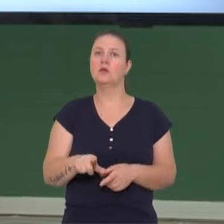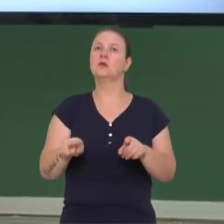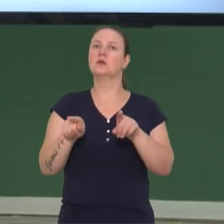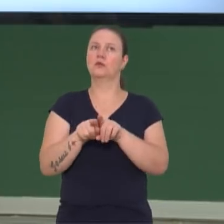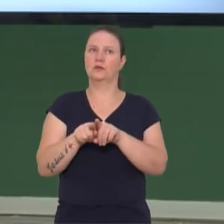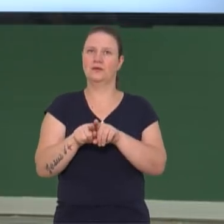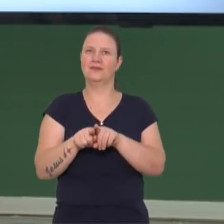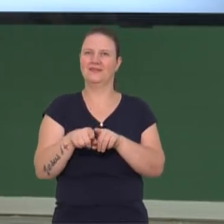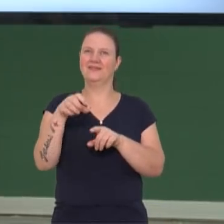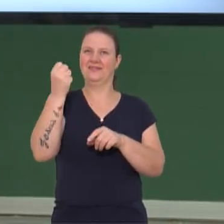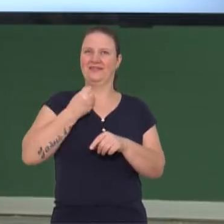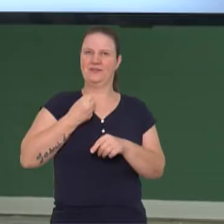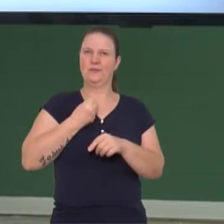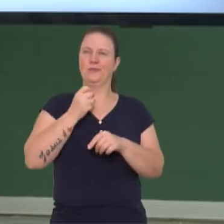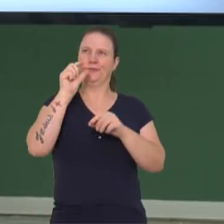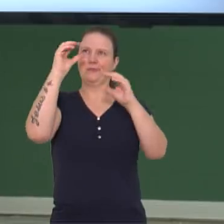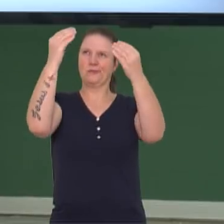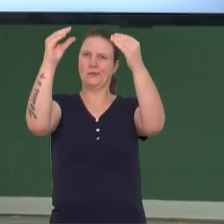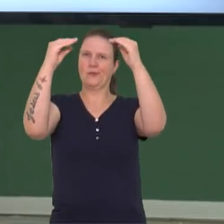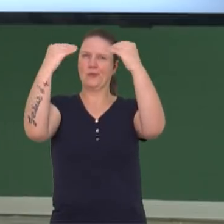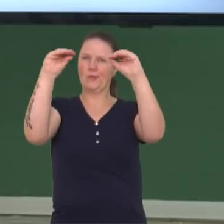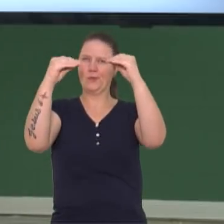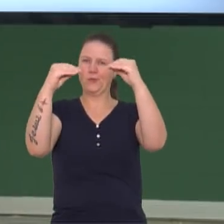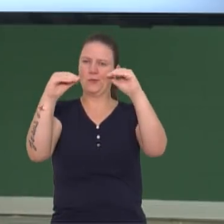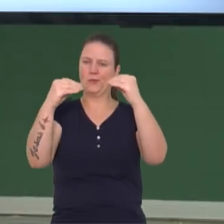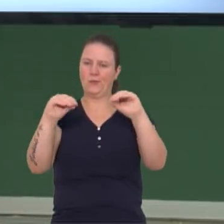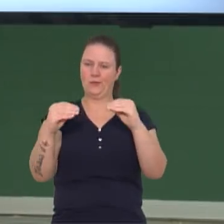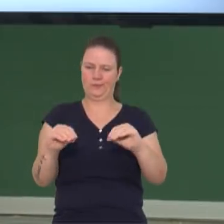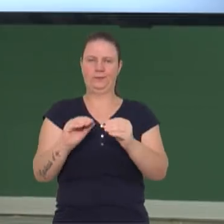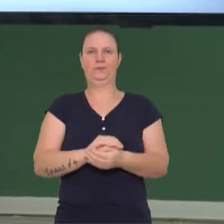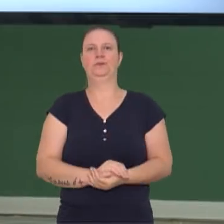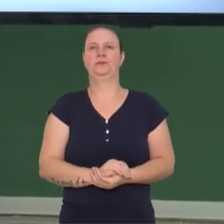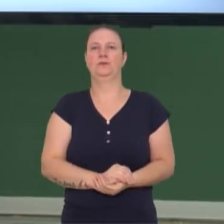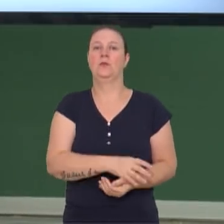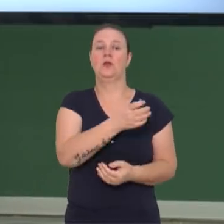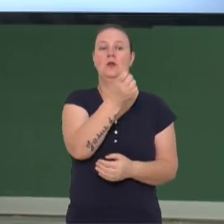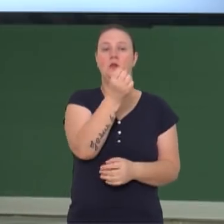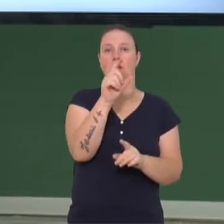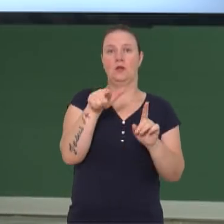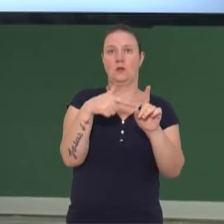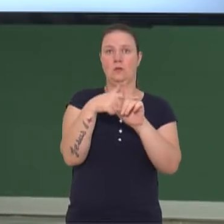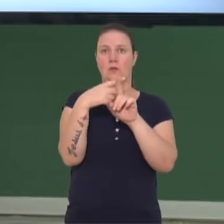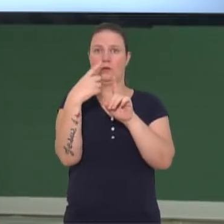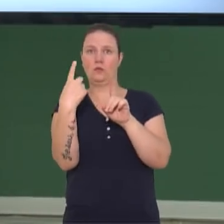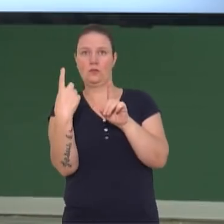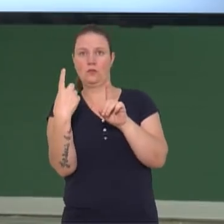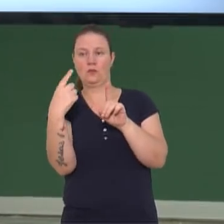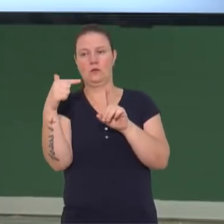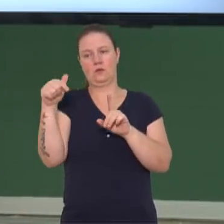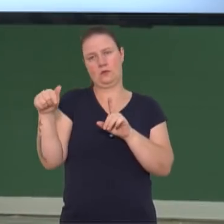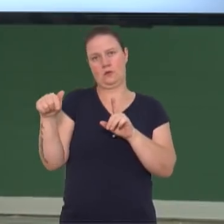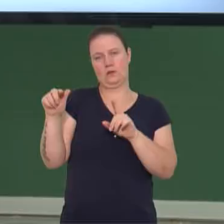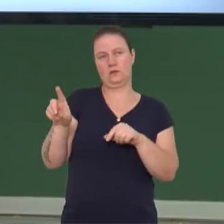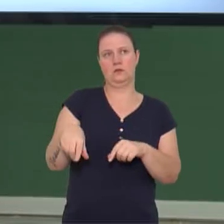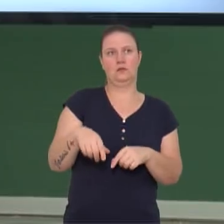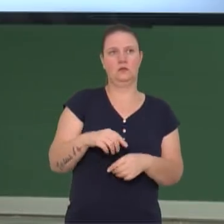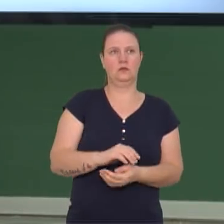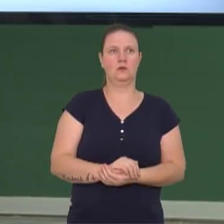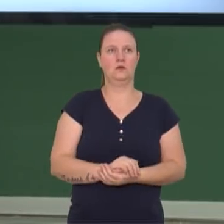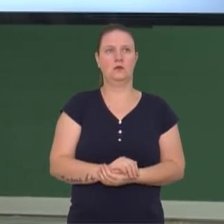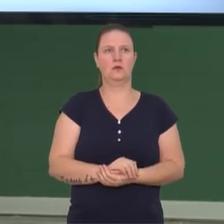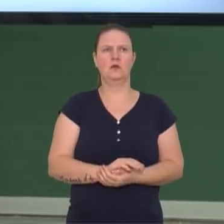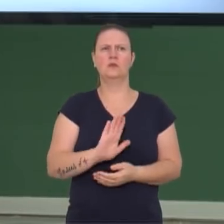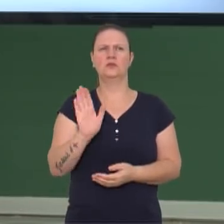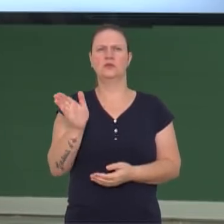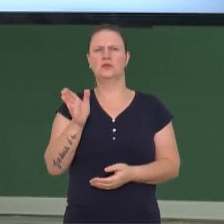décimo embaixo de décimo. Beleza? 6 mais 1, 7. 7 mais 4, ai professora, mas eu